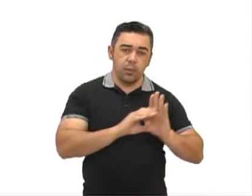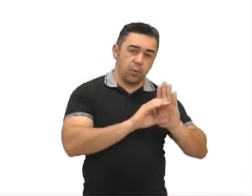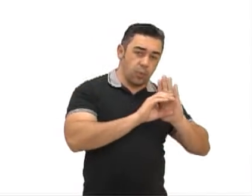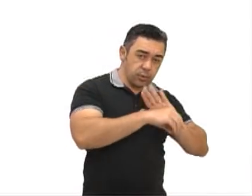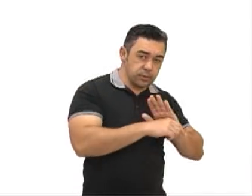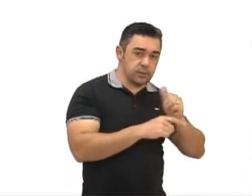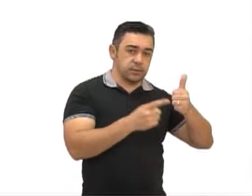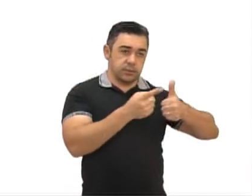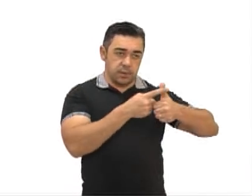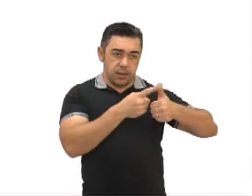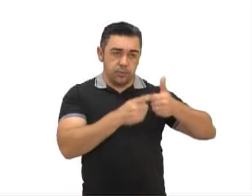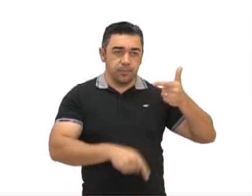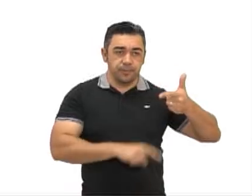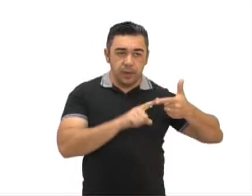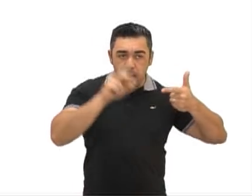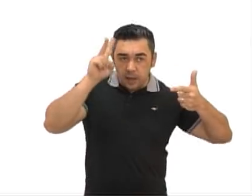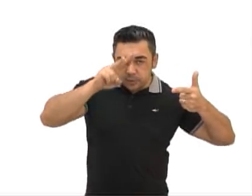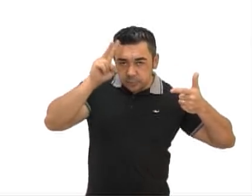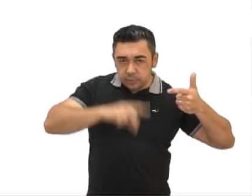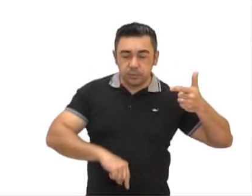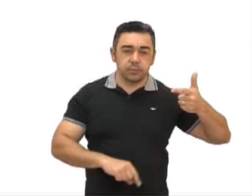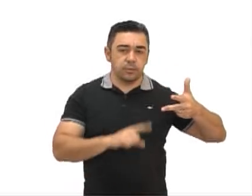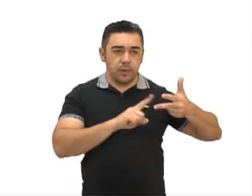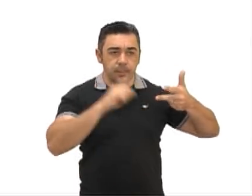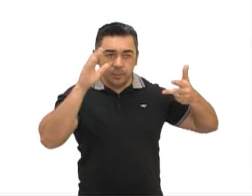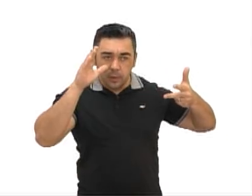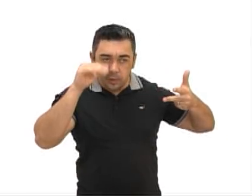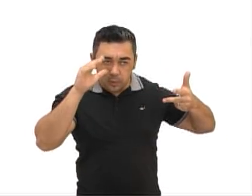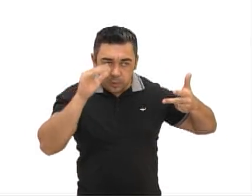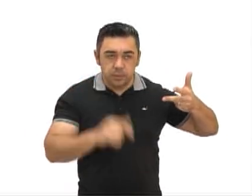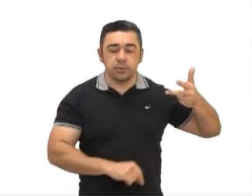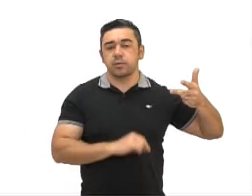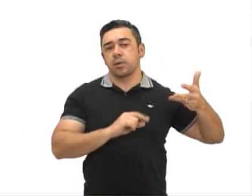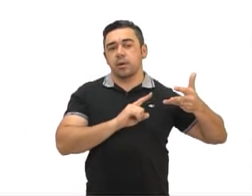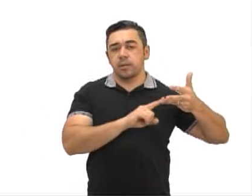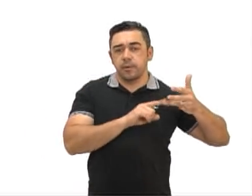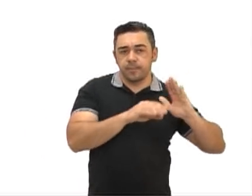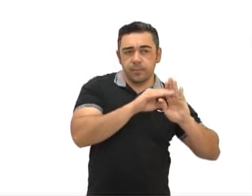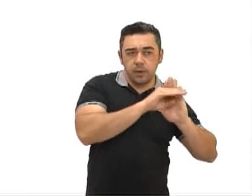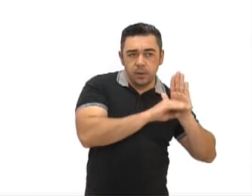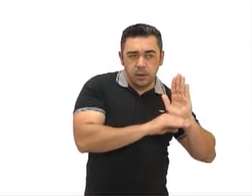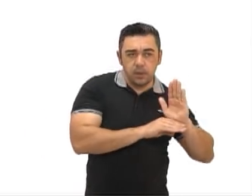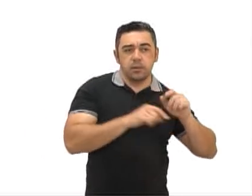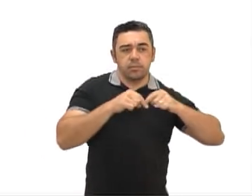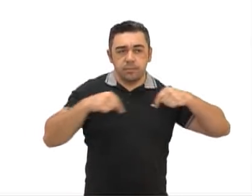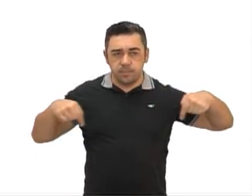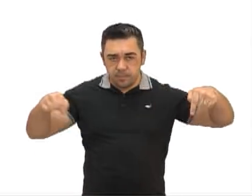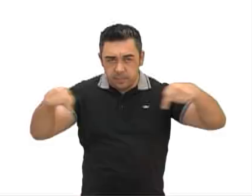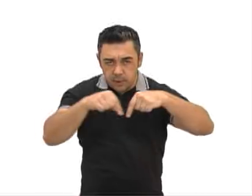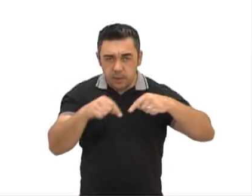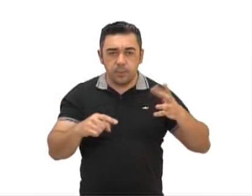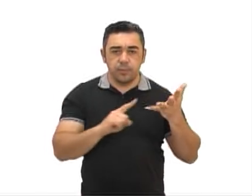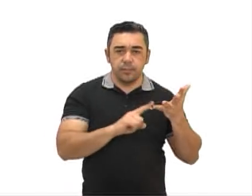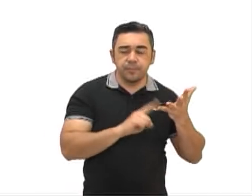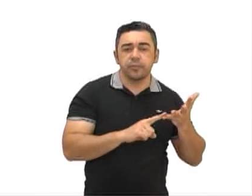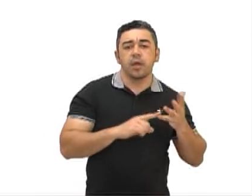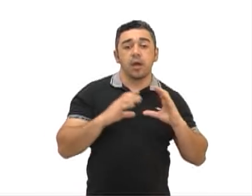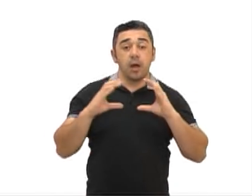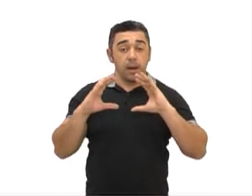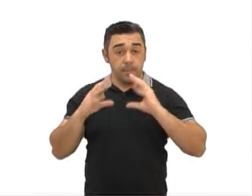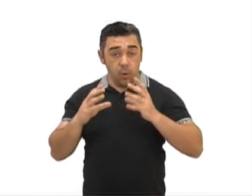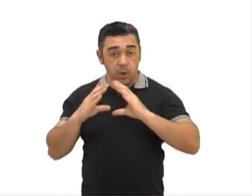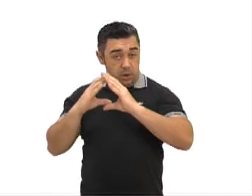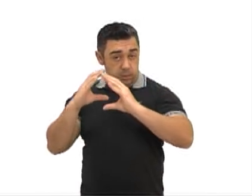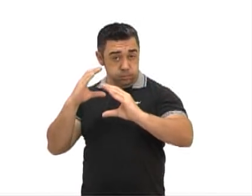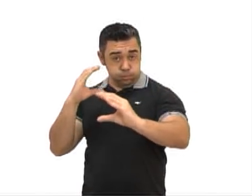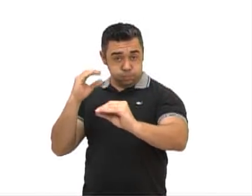pouquinho sobre o conceito, o que é o rugby, vamos falar um pouquinho da história, algumas curiosidades desse esporte, vamos